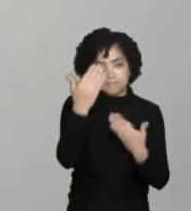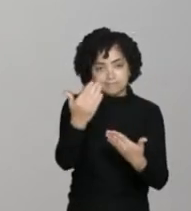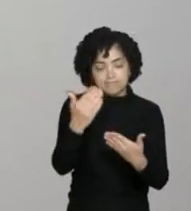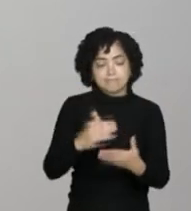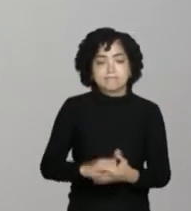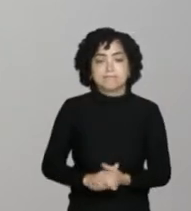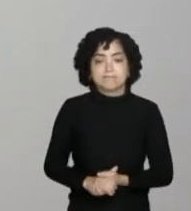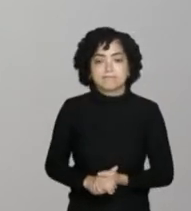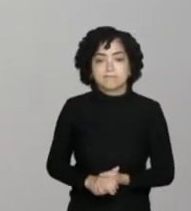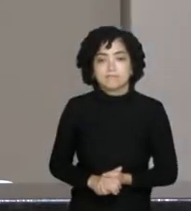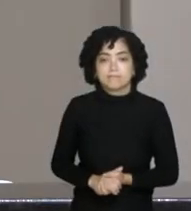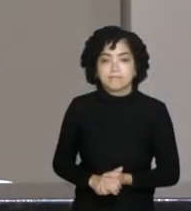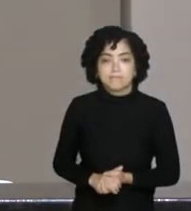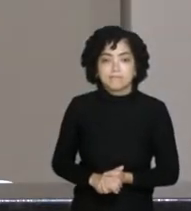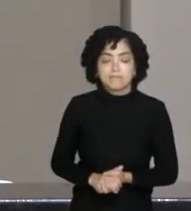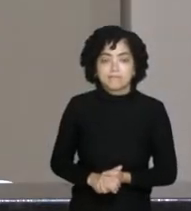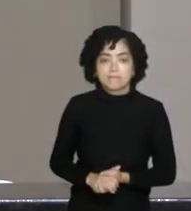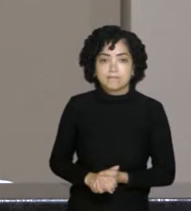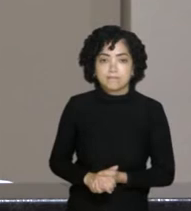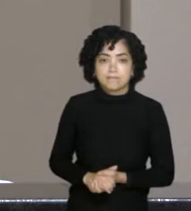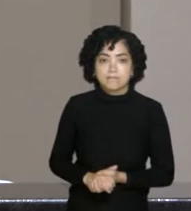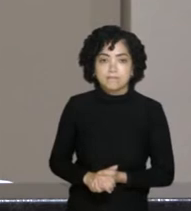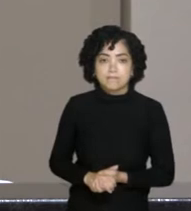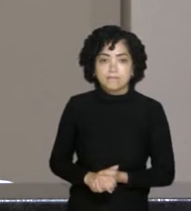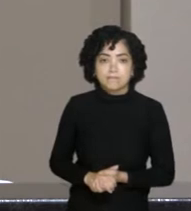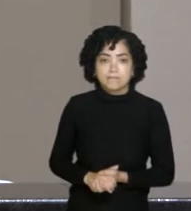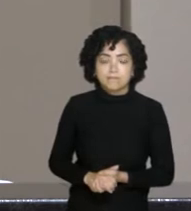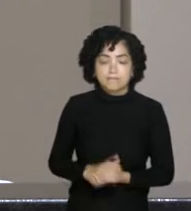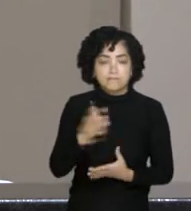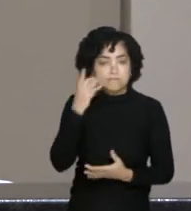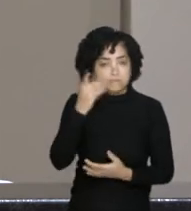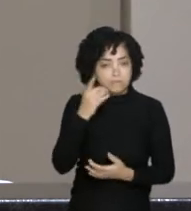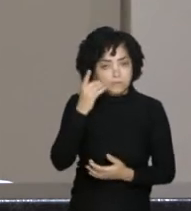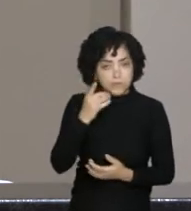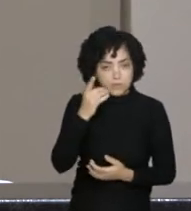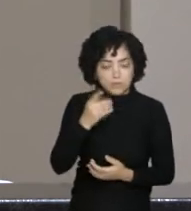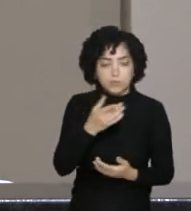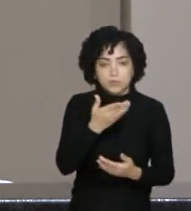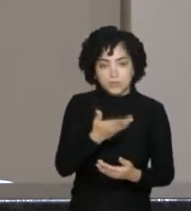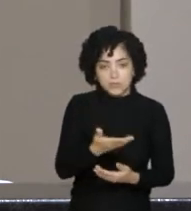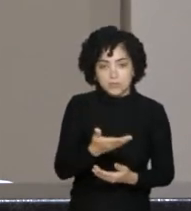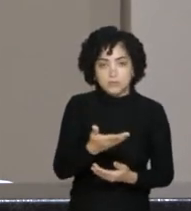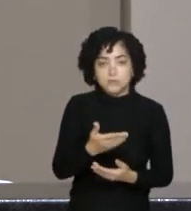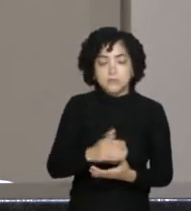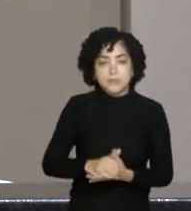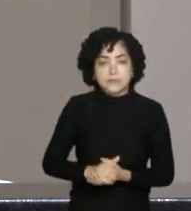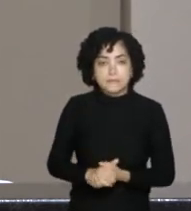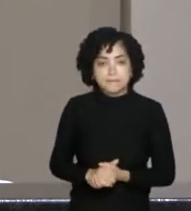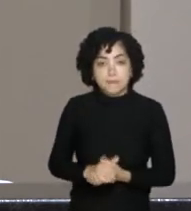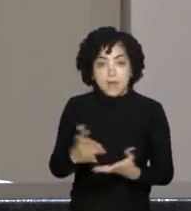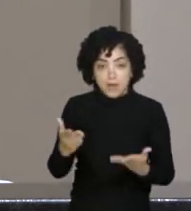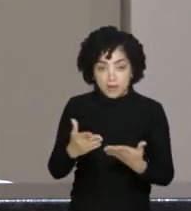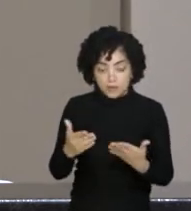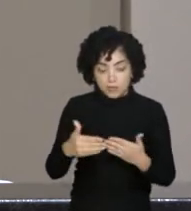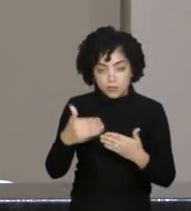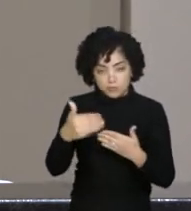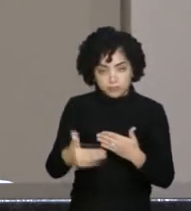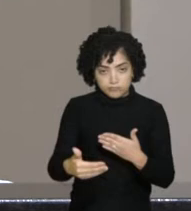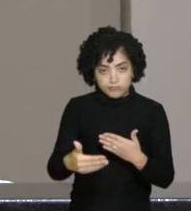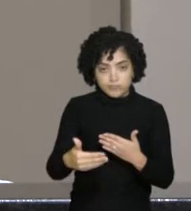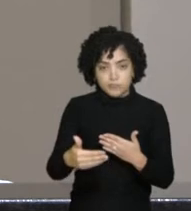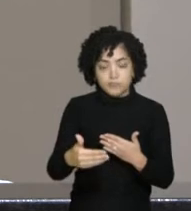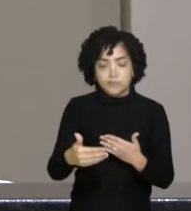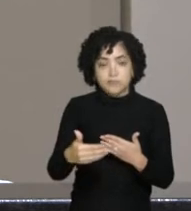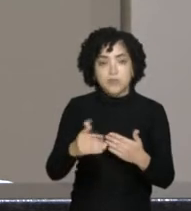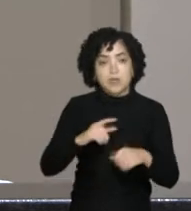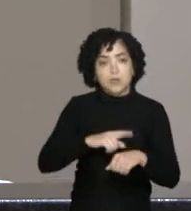obrigado. Feita a manifestação, deputado Osmar Vicentini. Na sequência, o